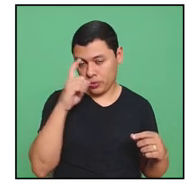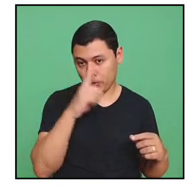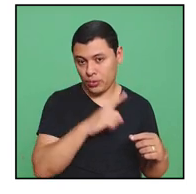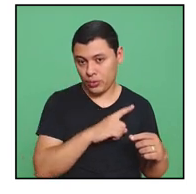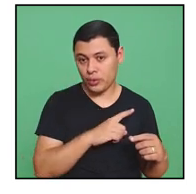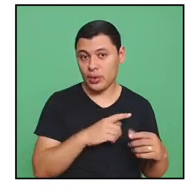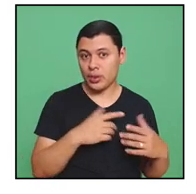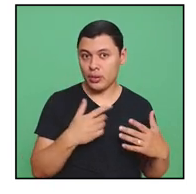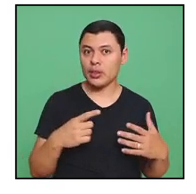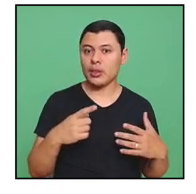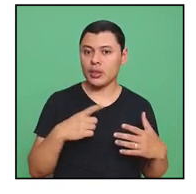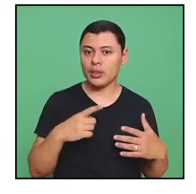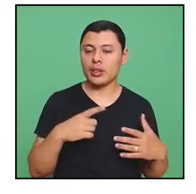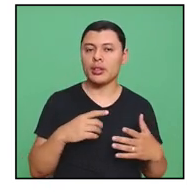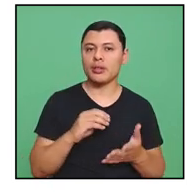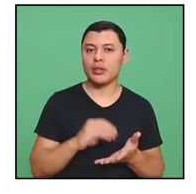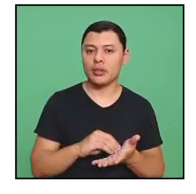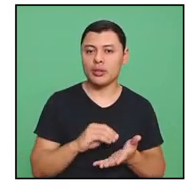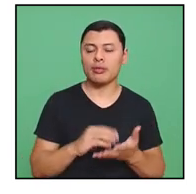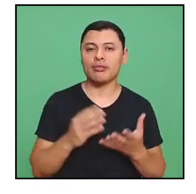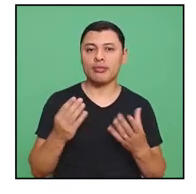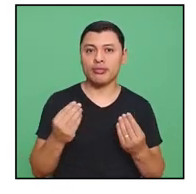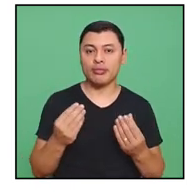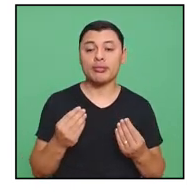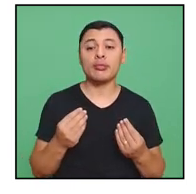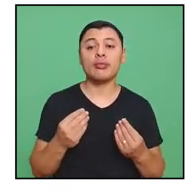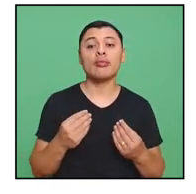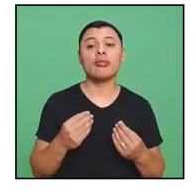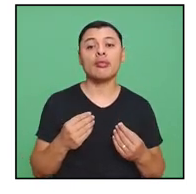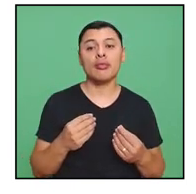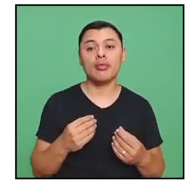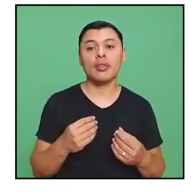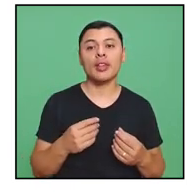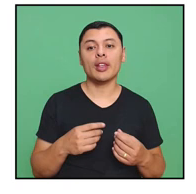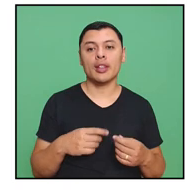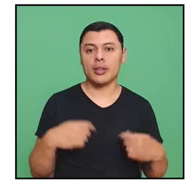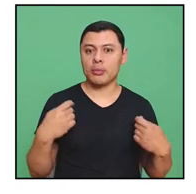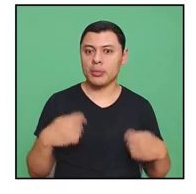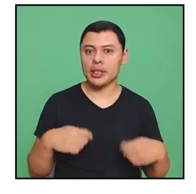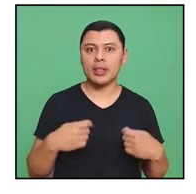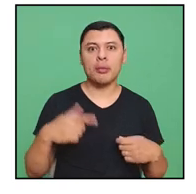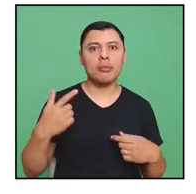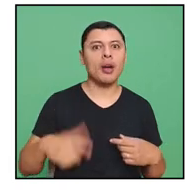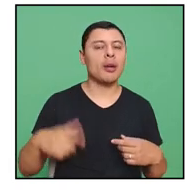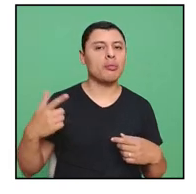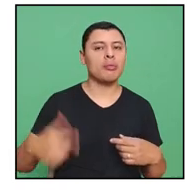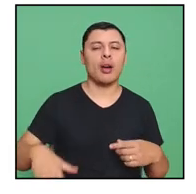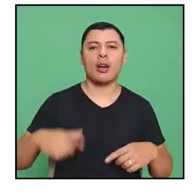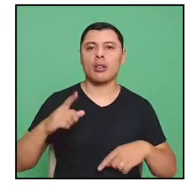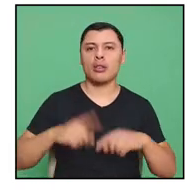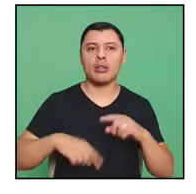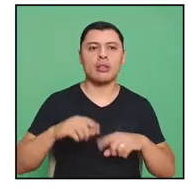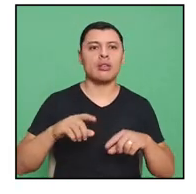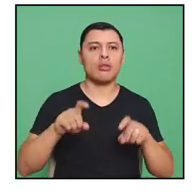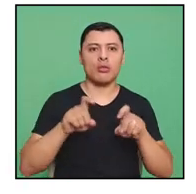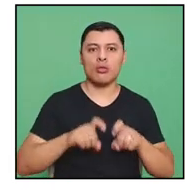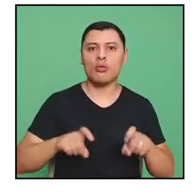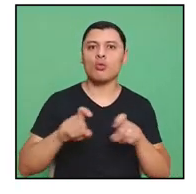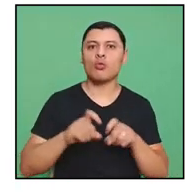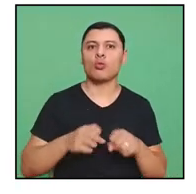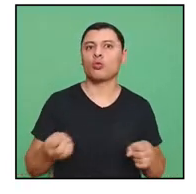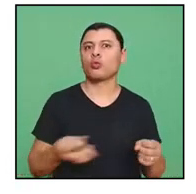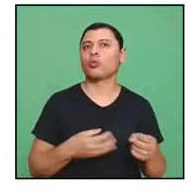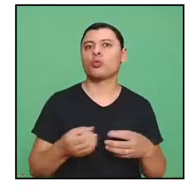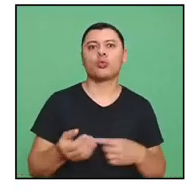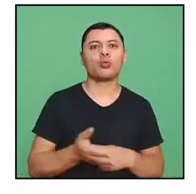Então, tem uma escassez embutida aí que você precisa de sempre mais e mais equipamentos. O que é um dos problemas do modelo